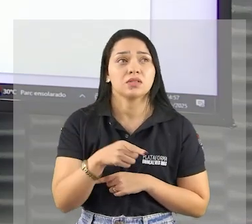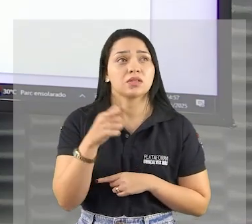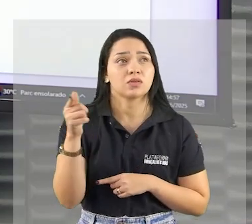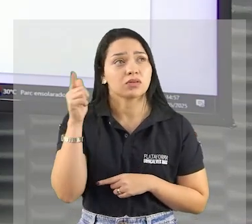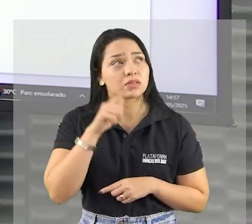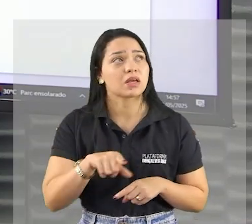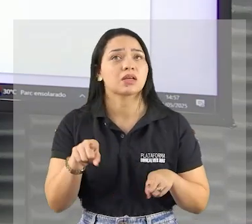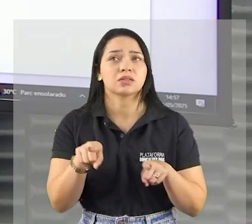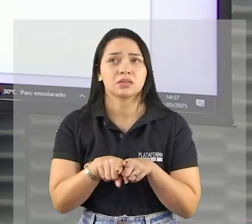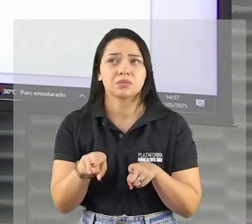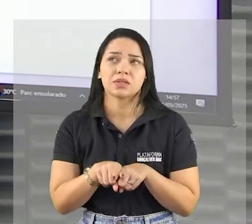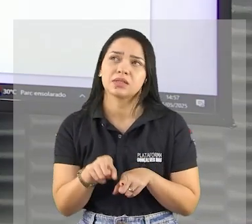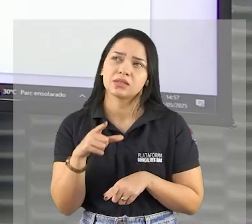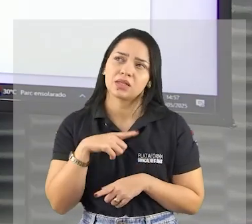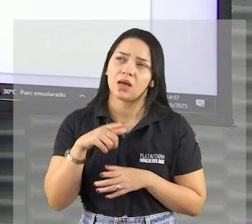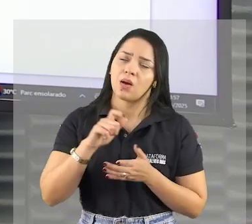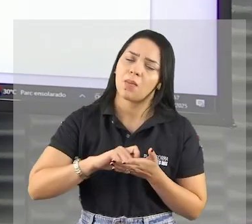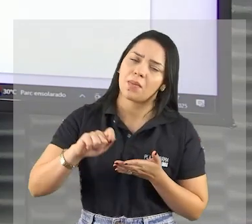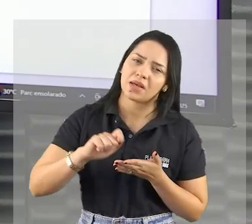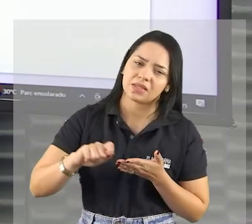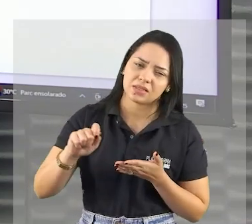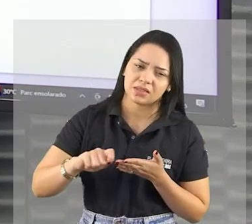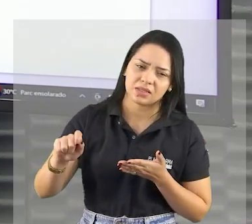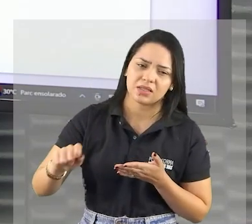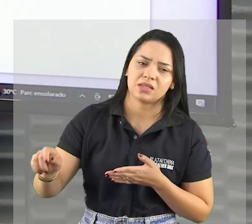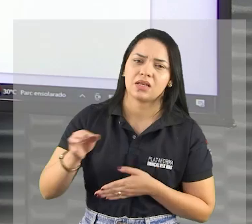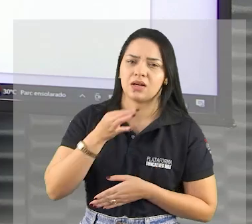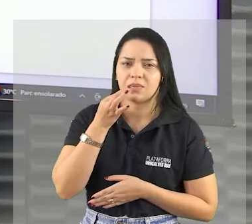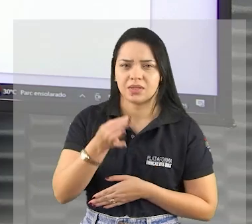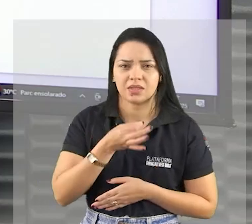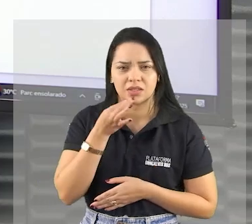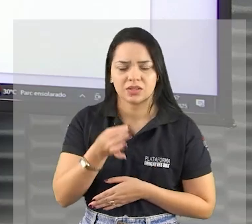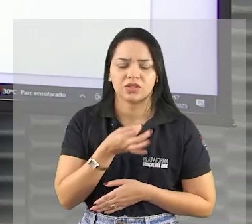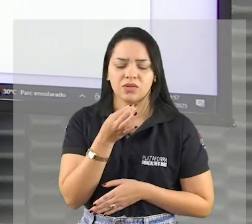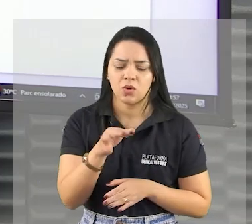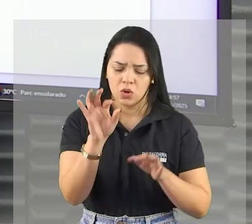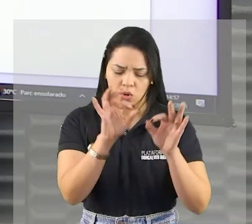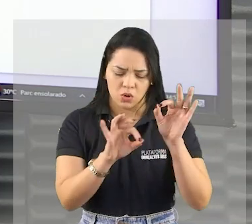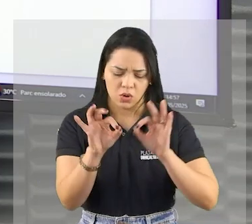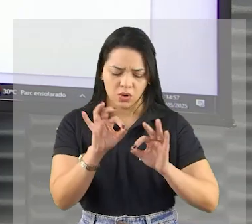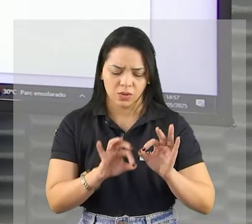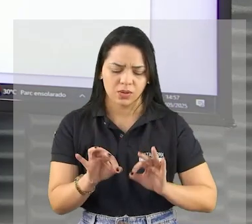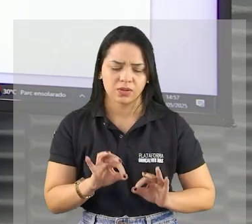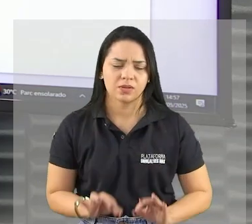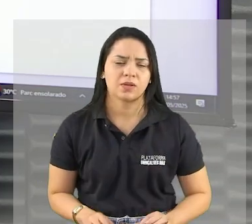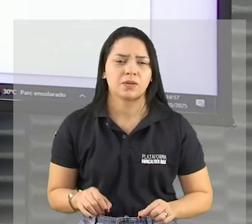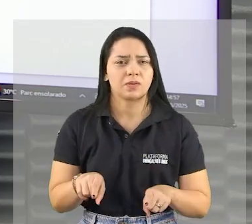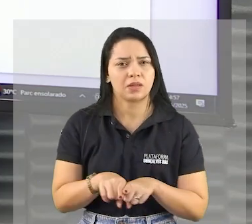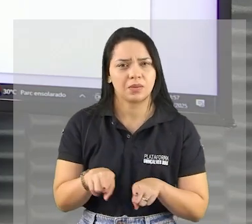consegue exercer uma escrita argumentativa, bem articulada, né?